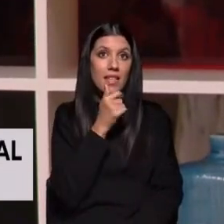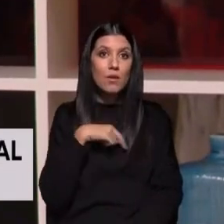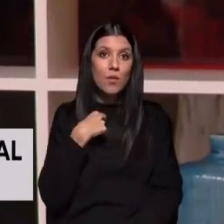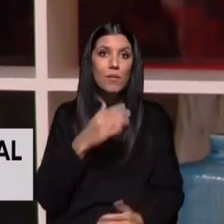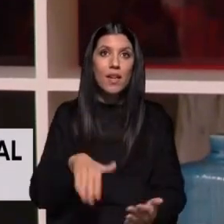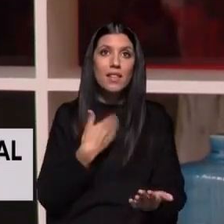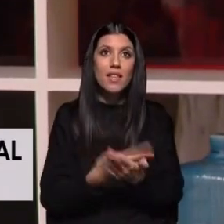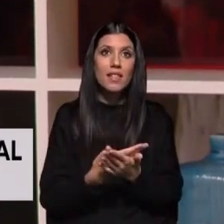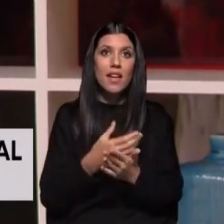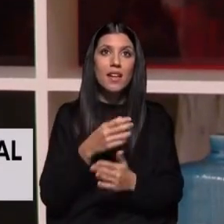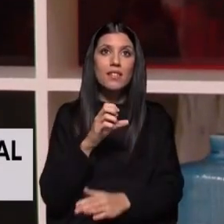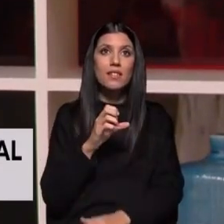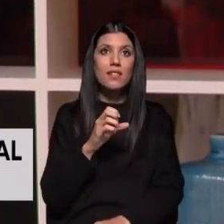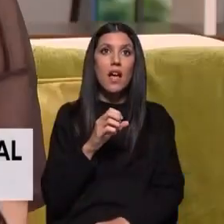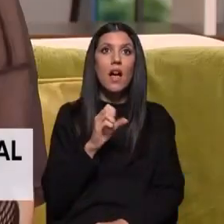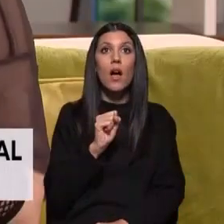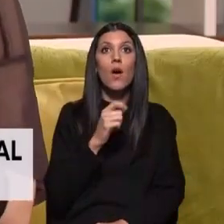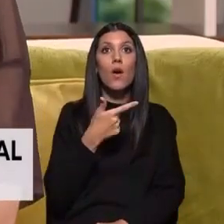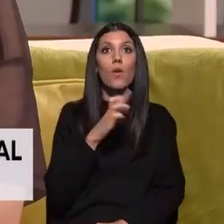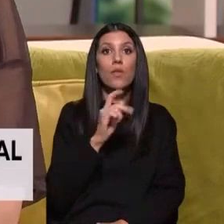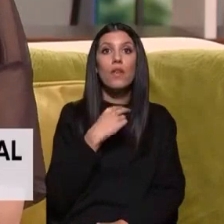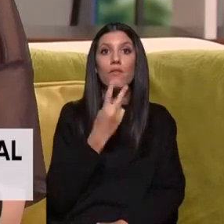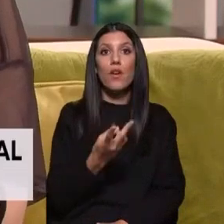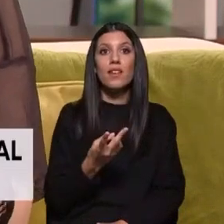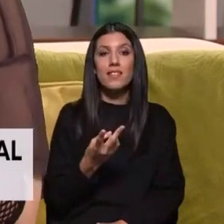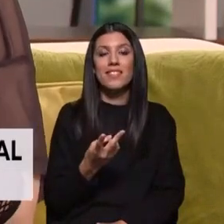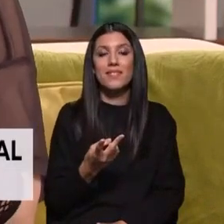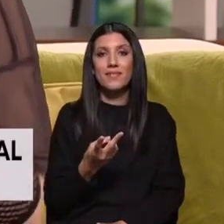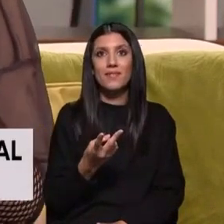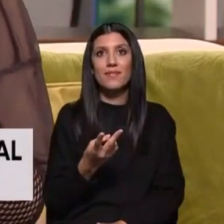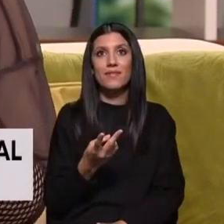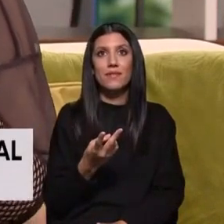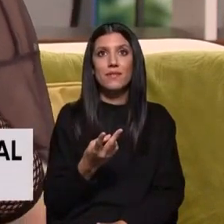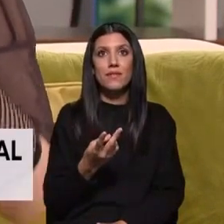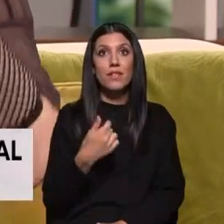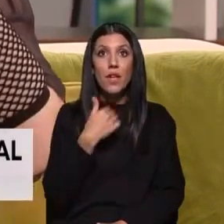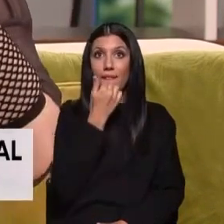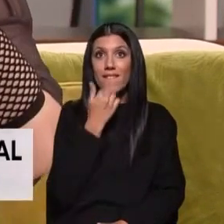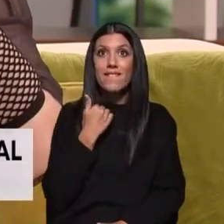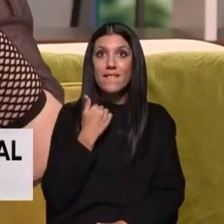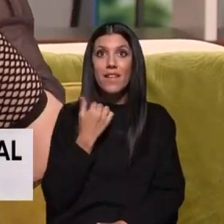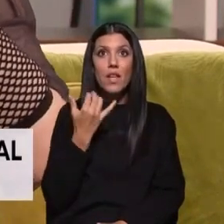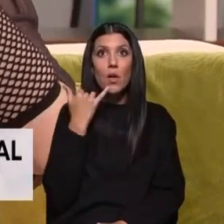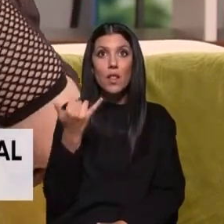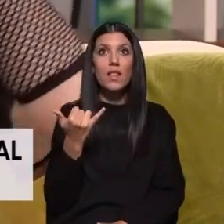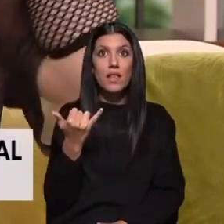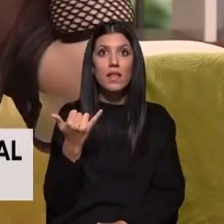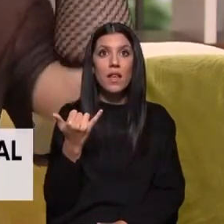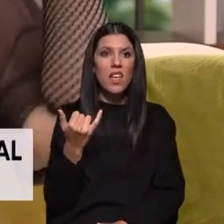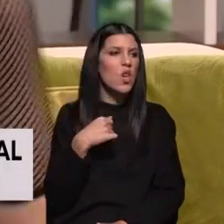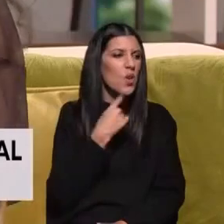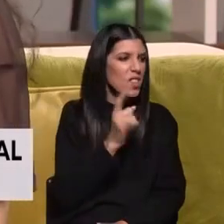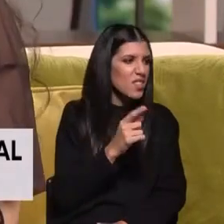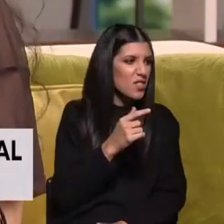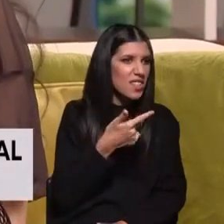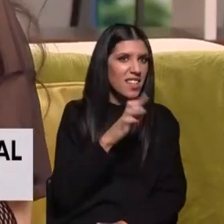candidatar-se ao The Voice? Foste tu, claro. Eu estava muito contente. Eu tinha ligado esse ano mesmo para... Eu disse o quê? The